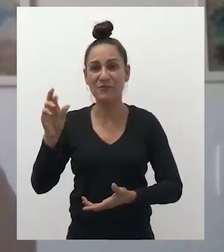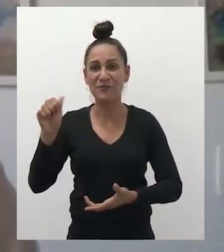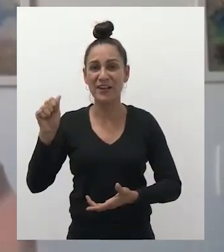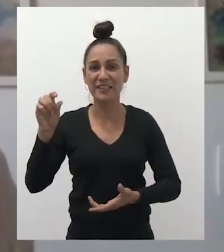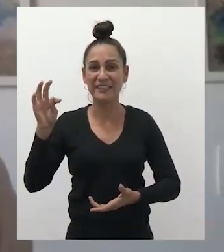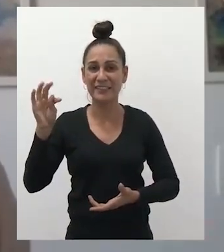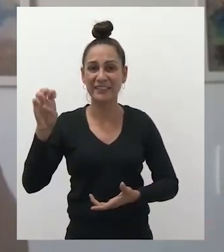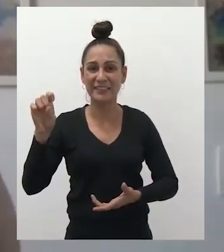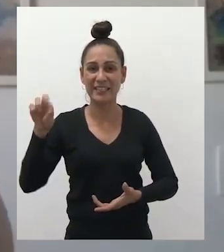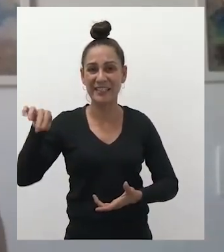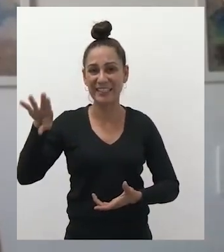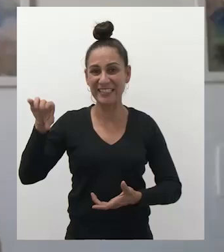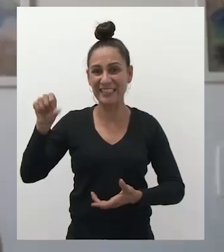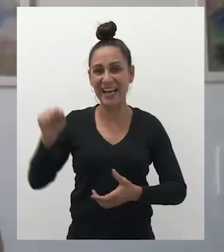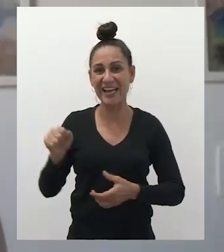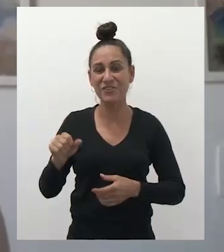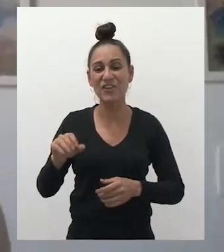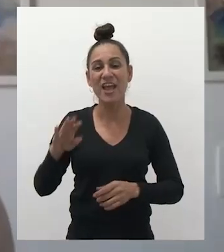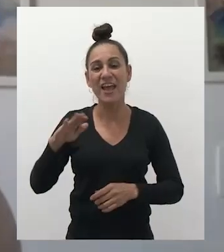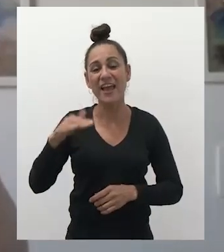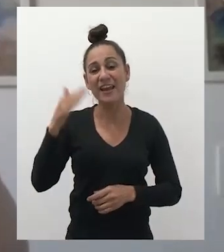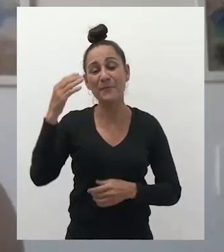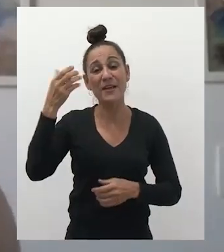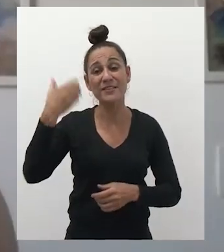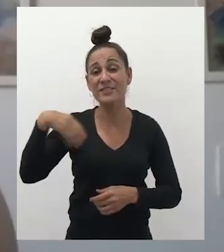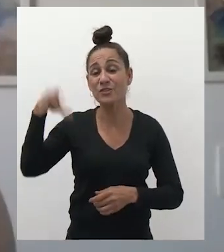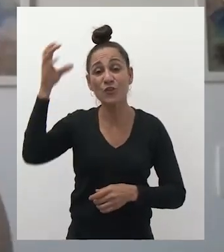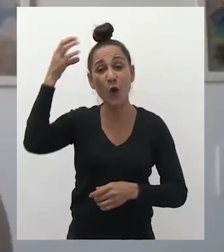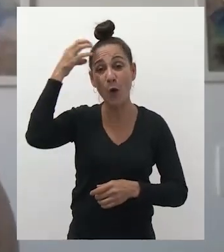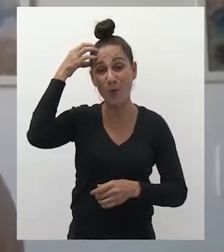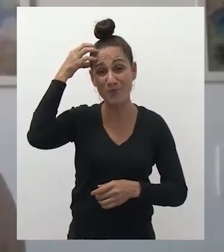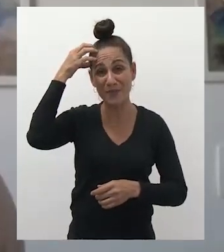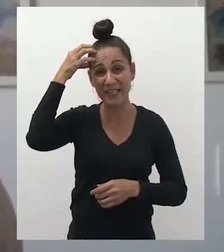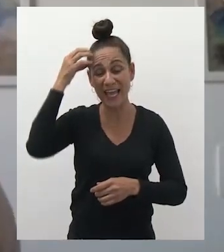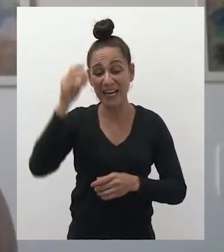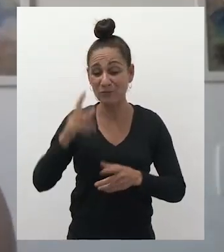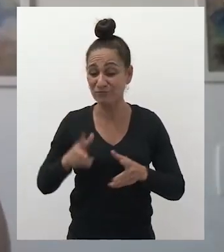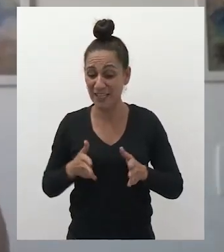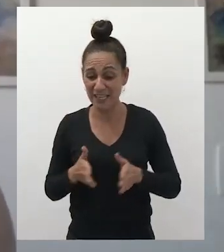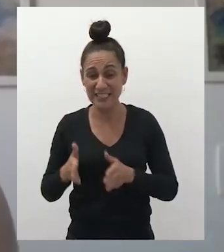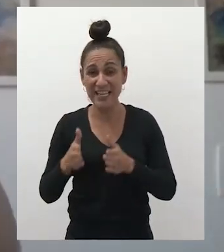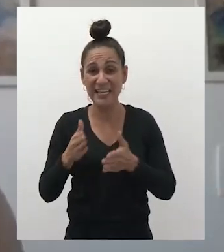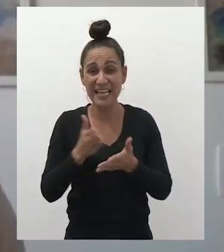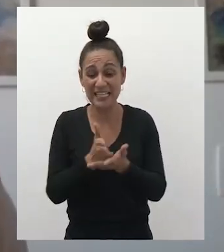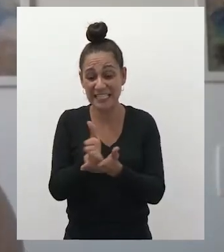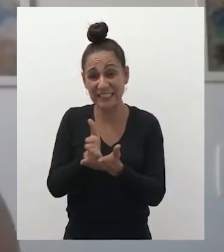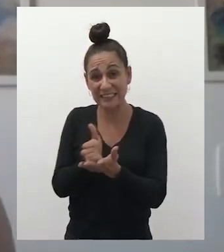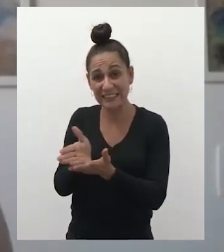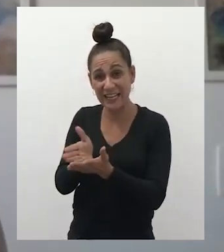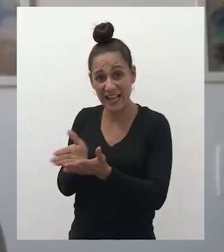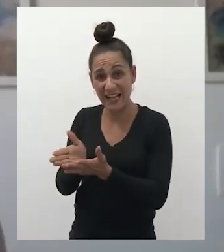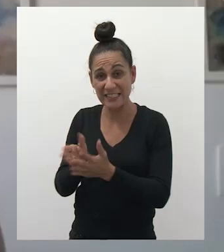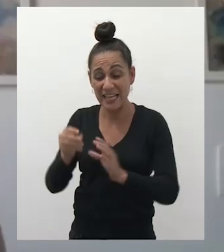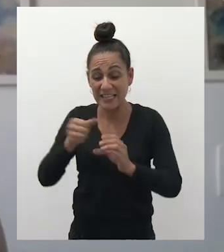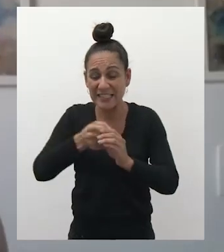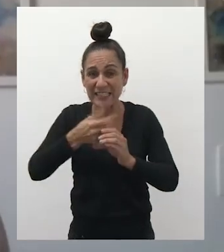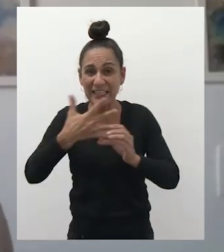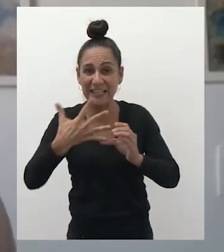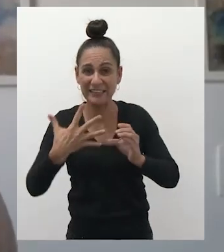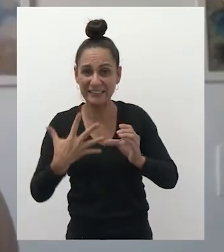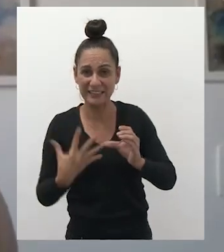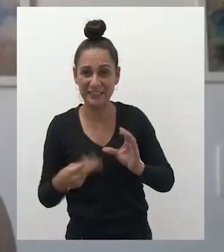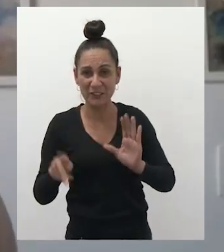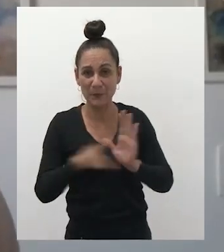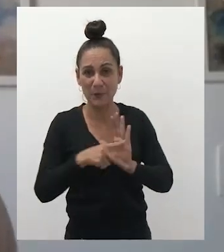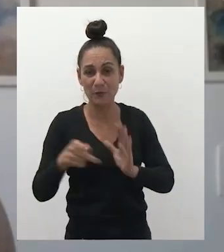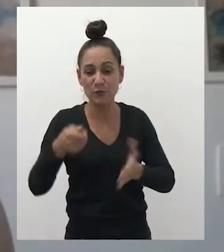mais nobre, podemos assim dizer, porque ela não tem esse traço, essa característica da obrigatoriedade. Ela é